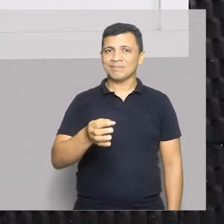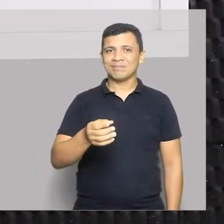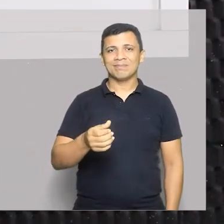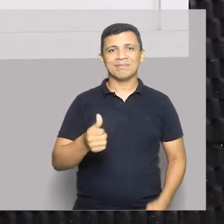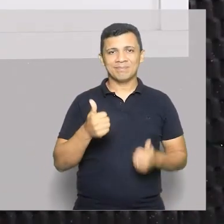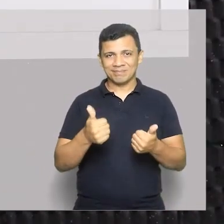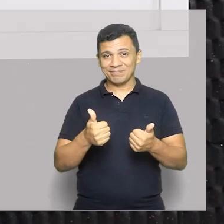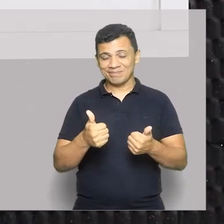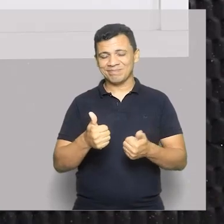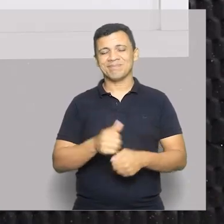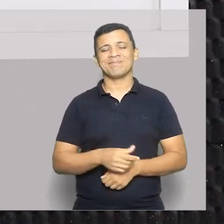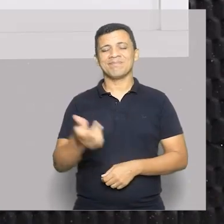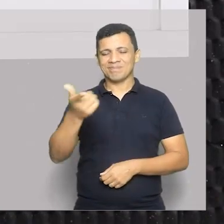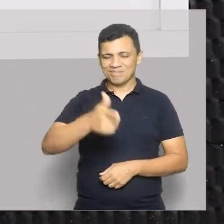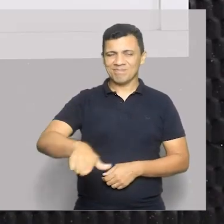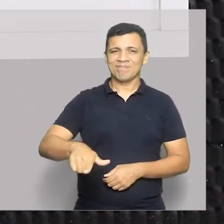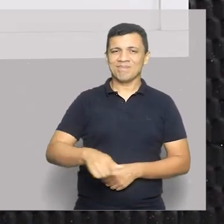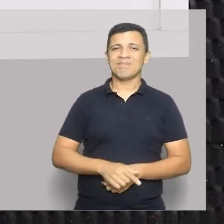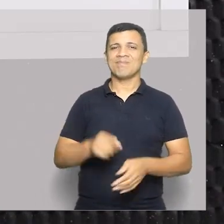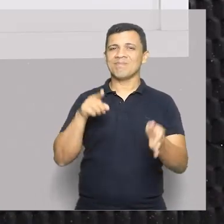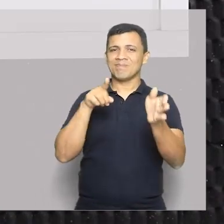vamos para mais uma questão de progressão